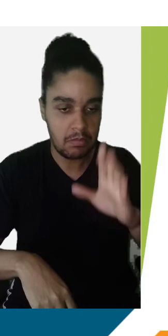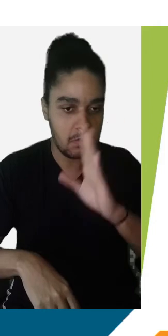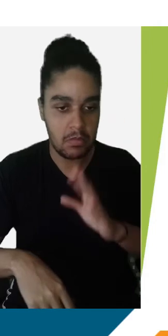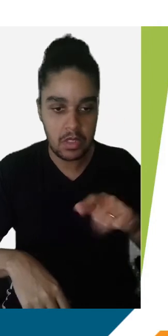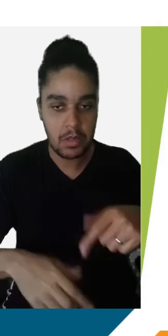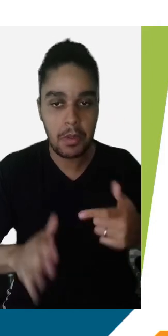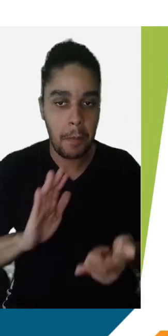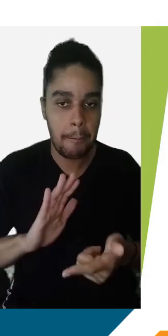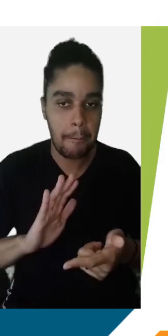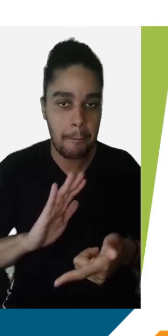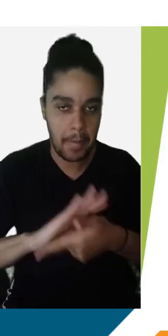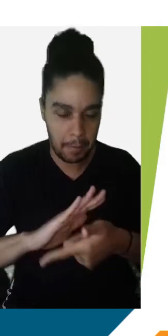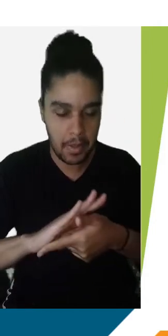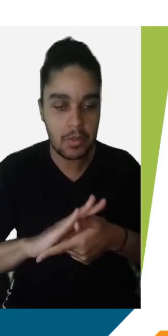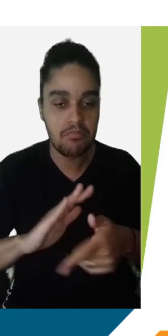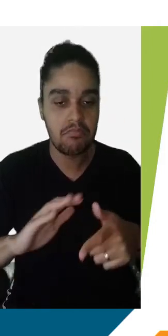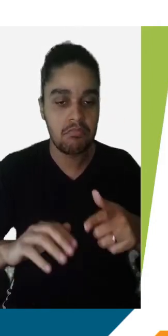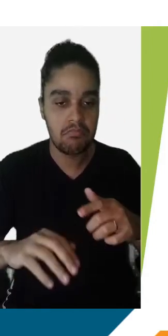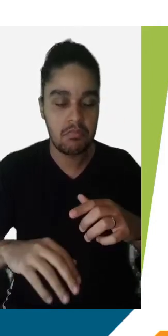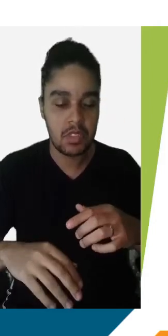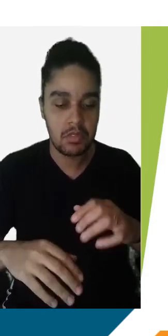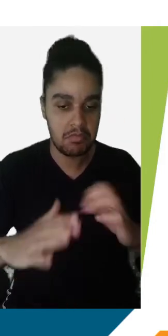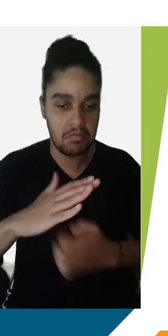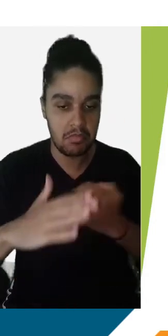brasileiros e o papel, né, das multinacionais